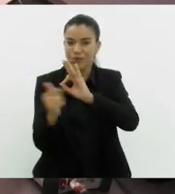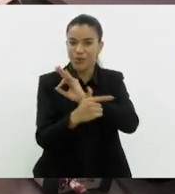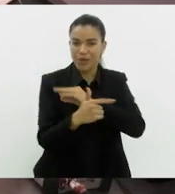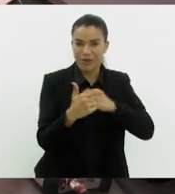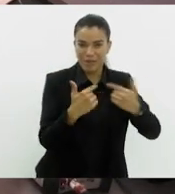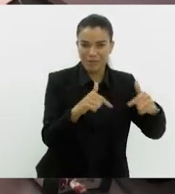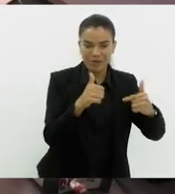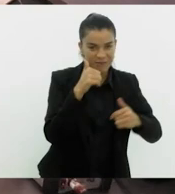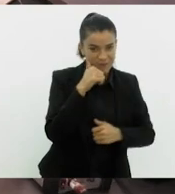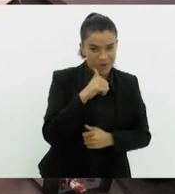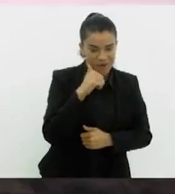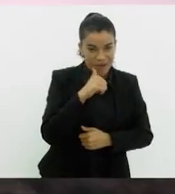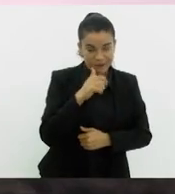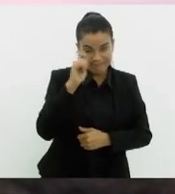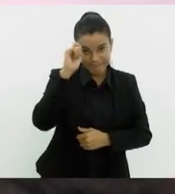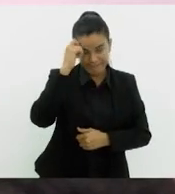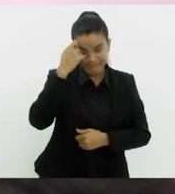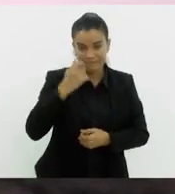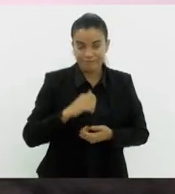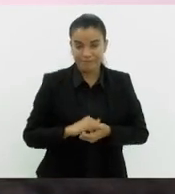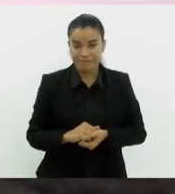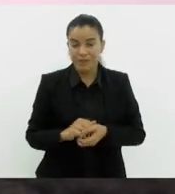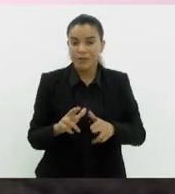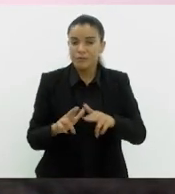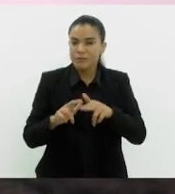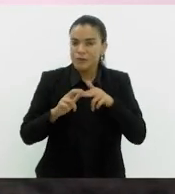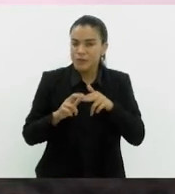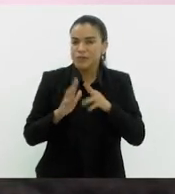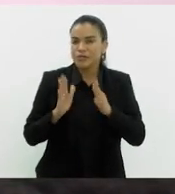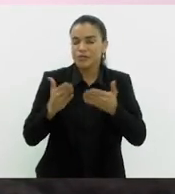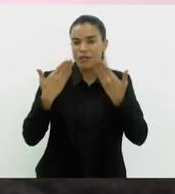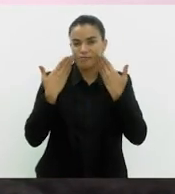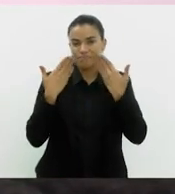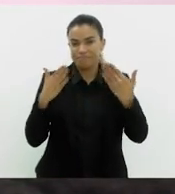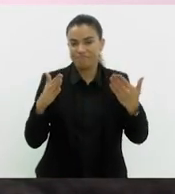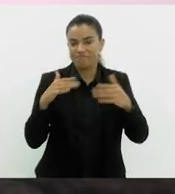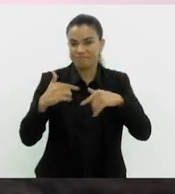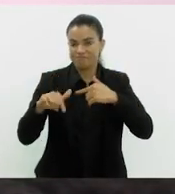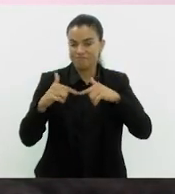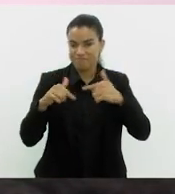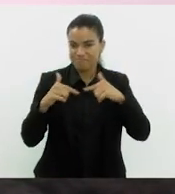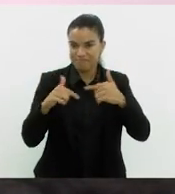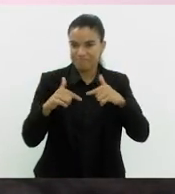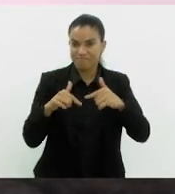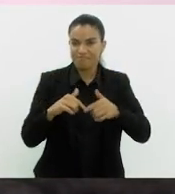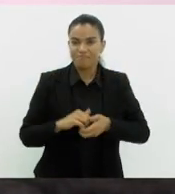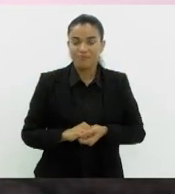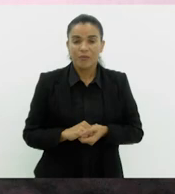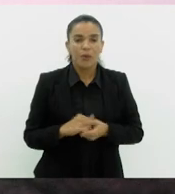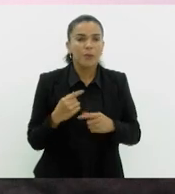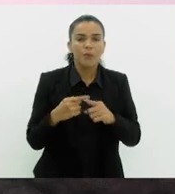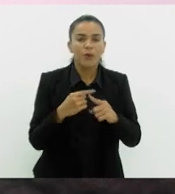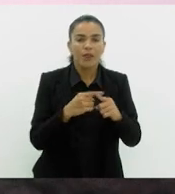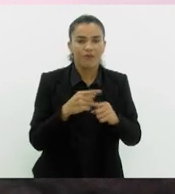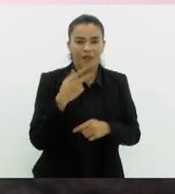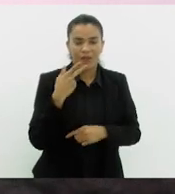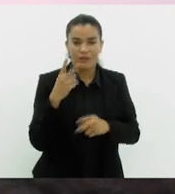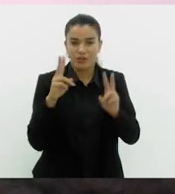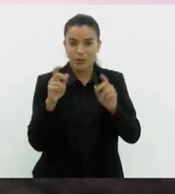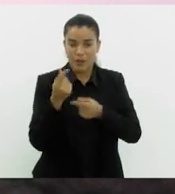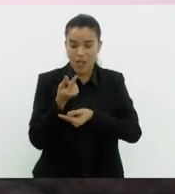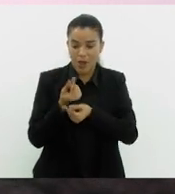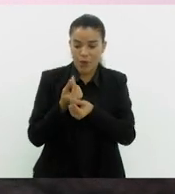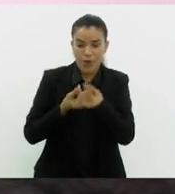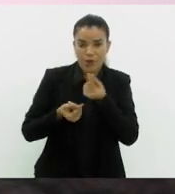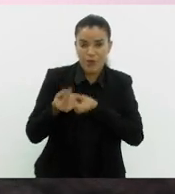mulher, sobretudo de mulheres negras, né? Então, acho que já abro a minha fala trazendo essa evidência, porque, quando a gente fala de economia